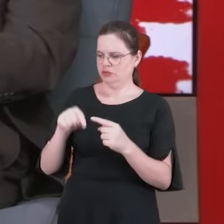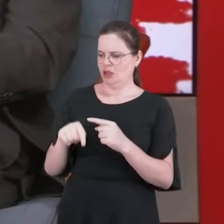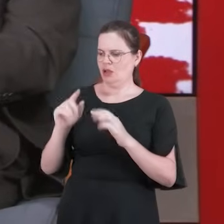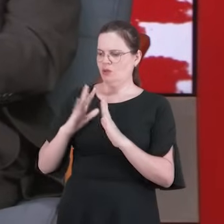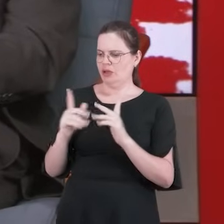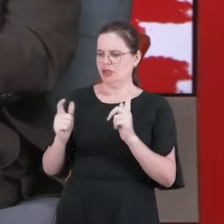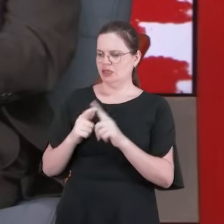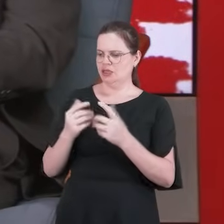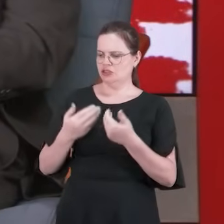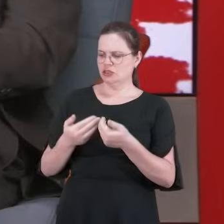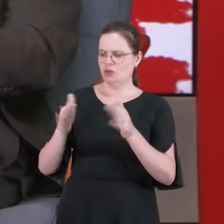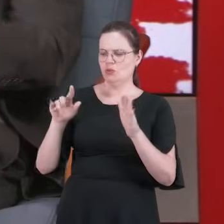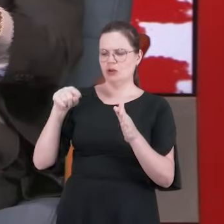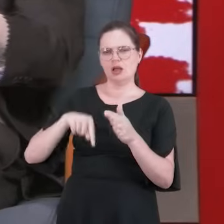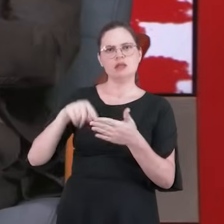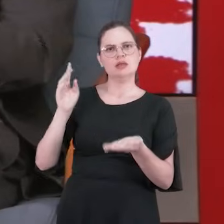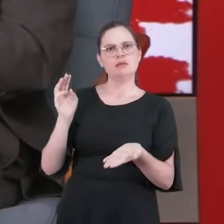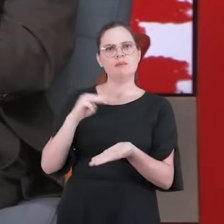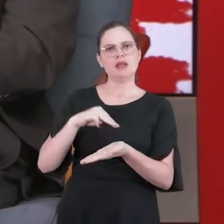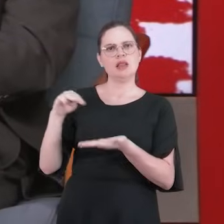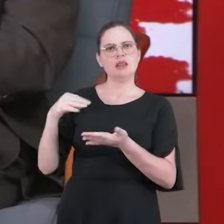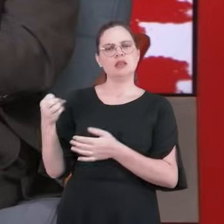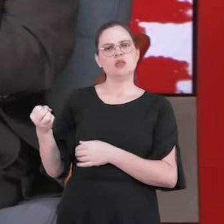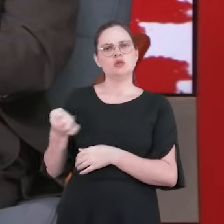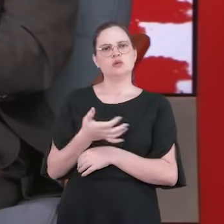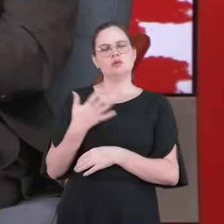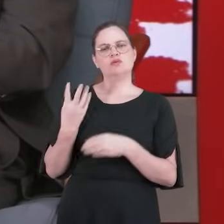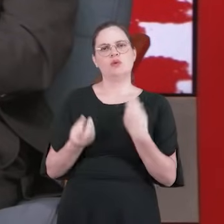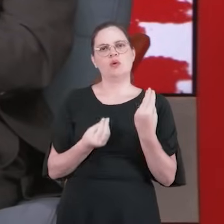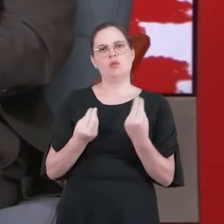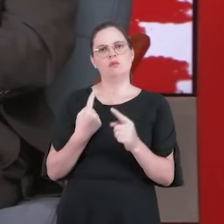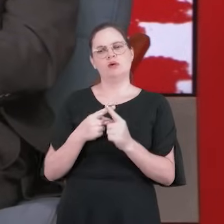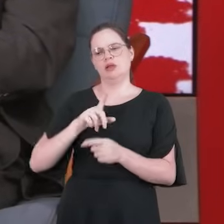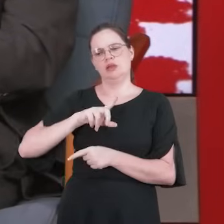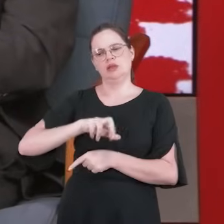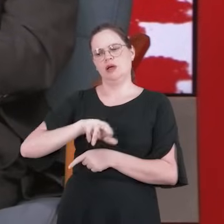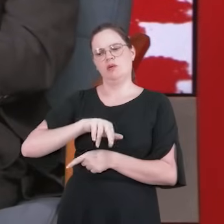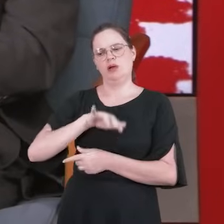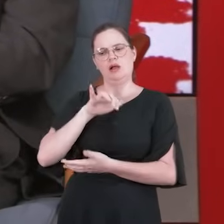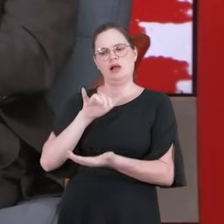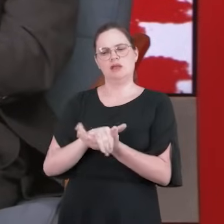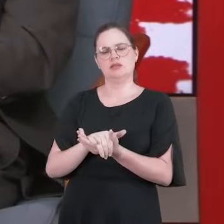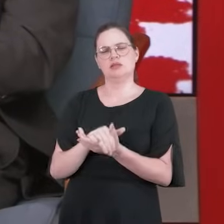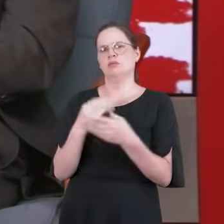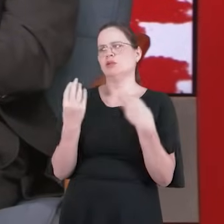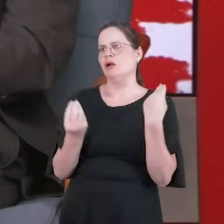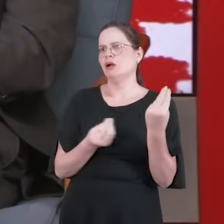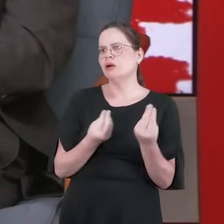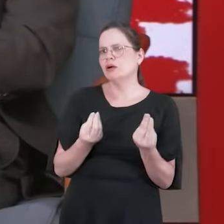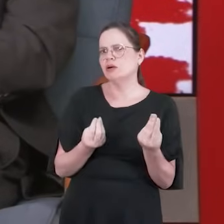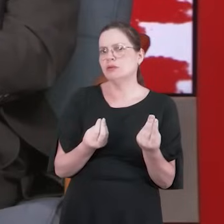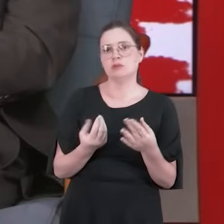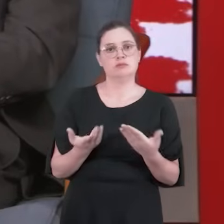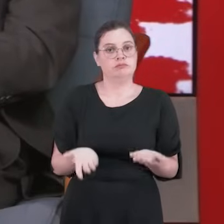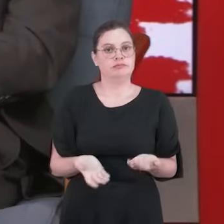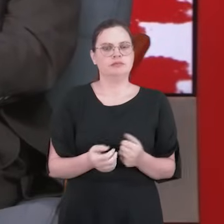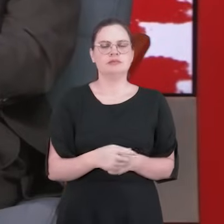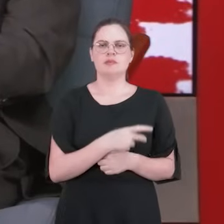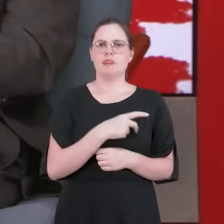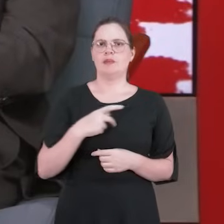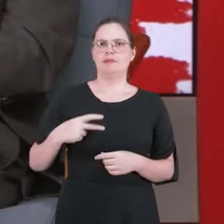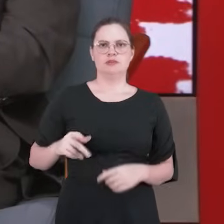esse texto naquele culto de consagração de um templo? E o pastor